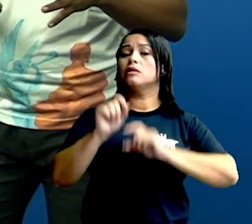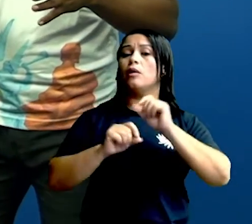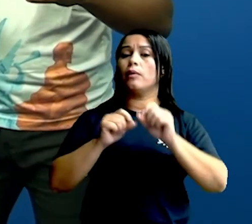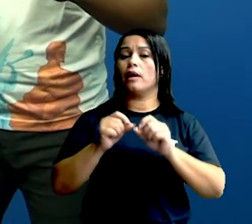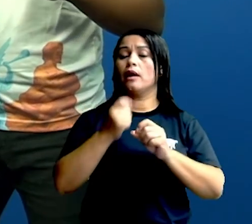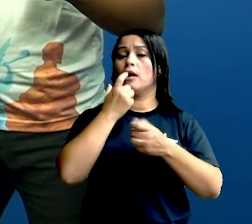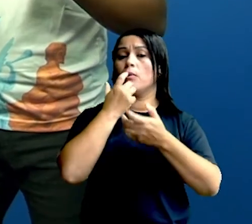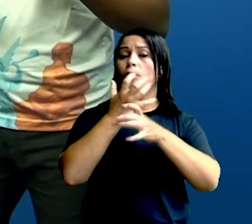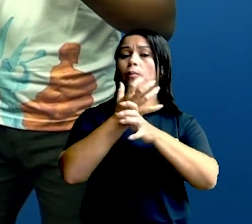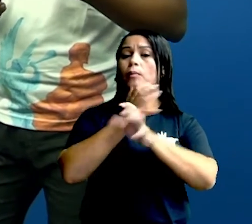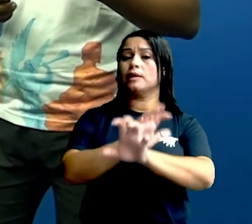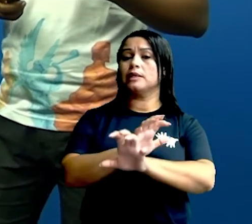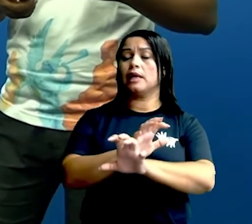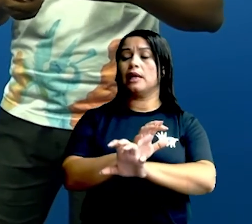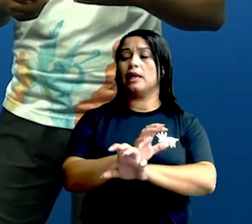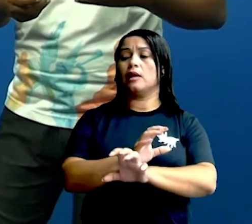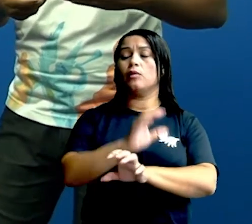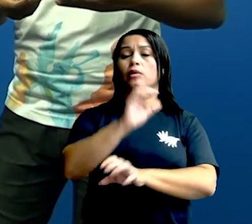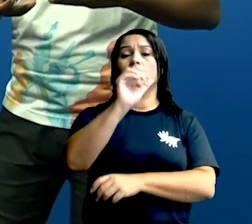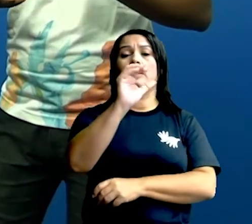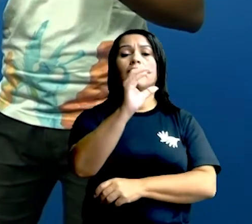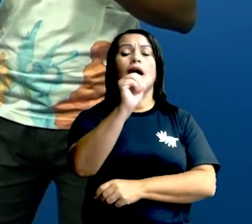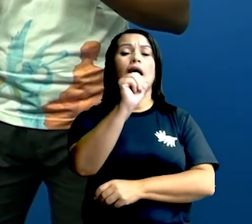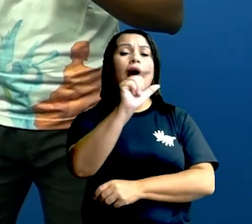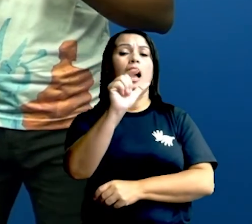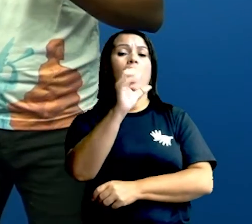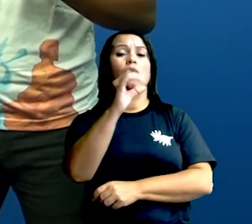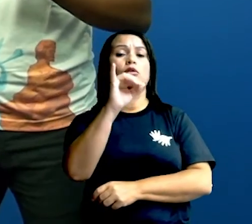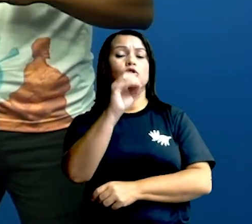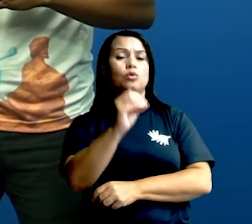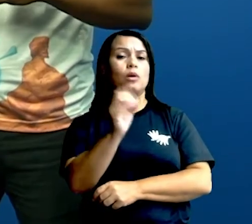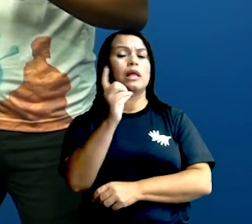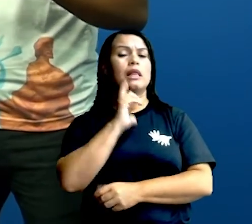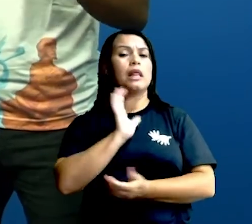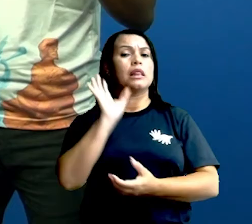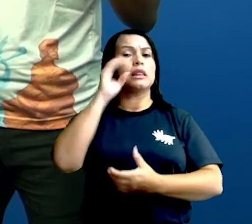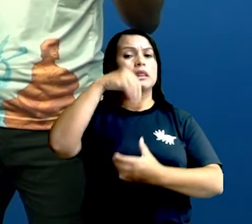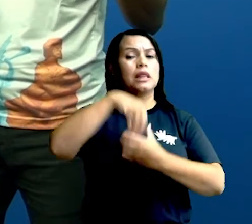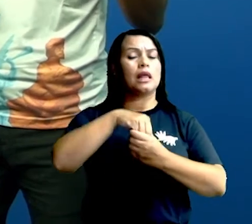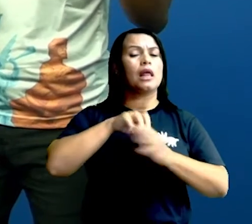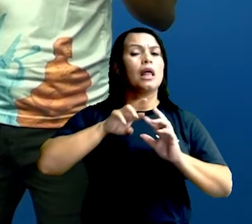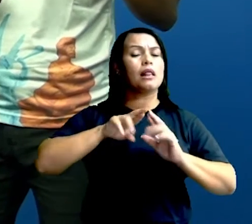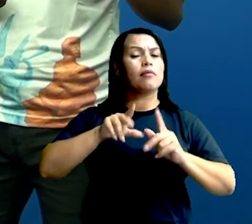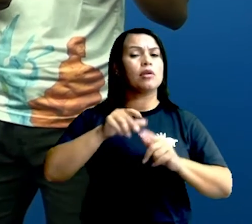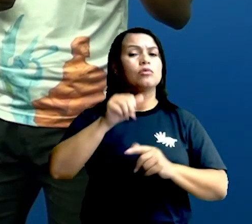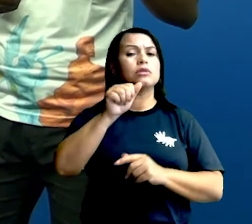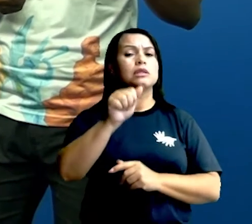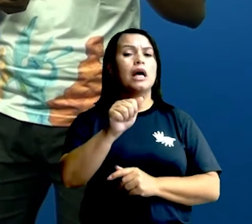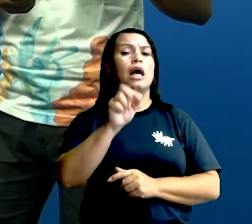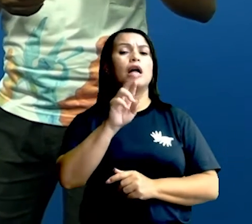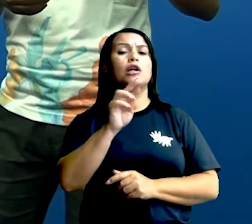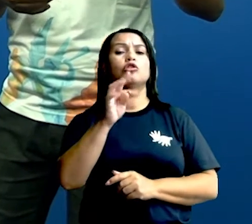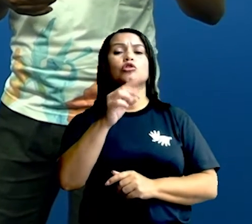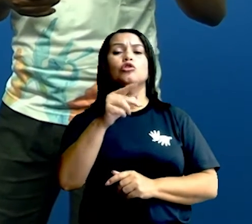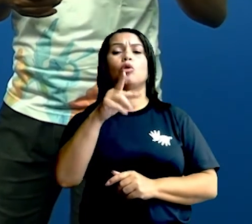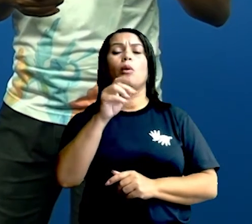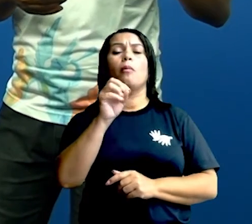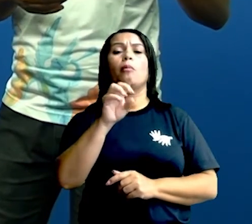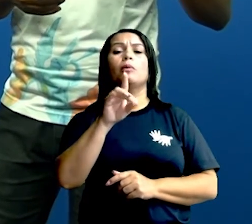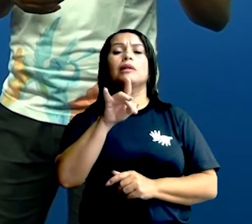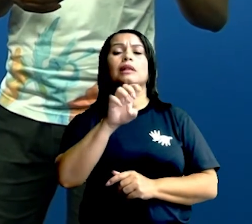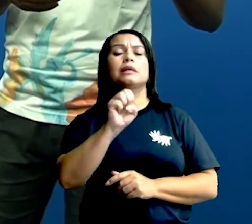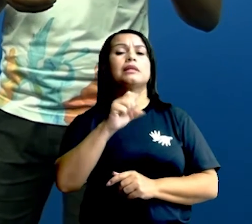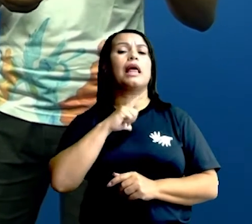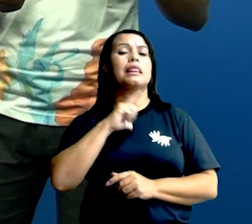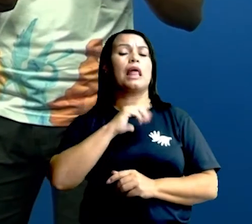o esqueleto de cálcio, que já é um esqueleto interno, diferente dos artrópodes que possuem um esqueleto externo